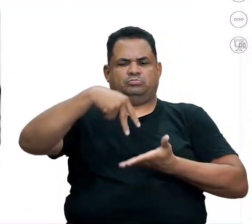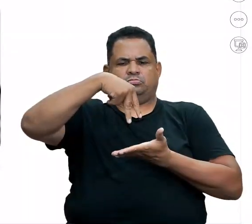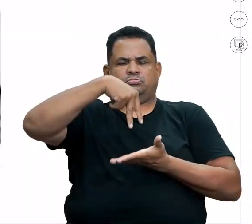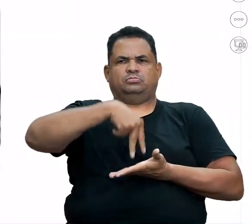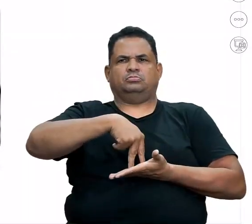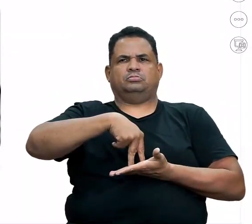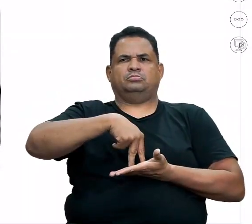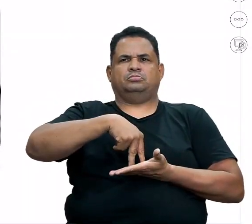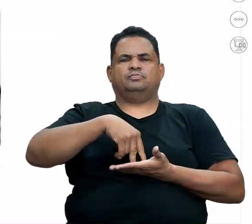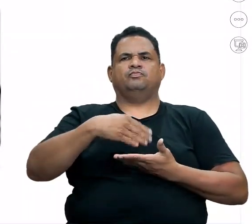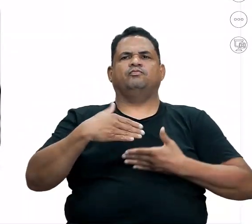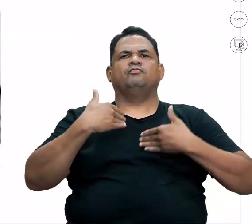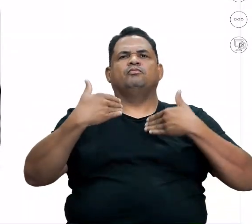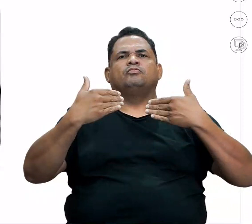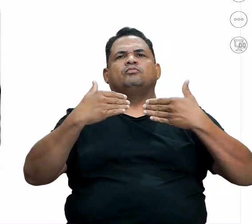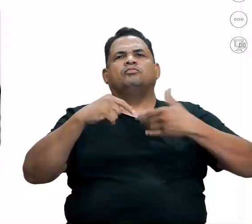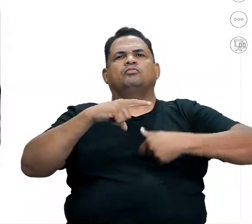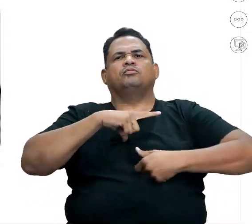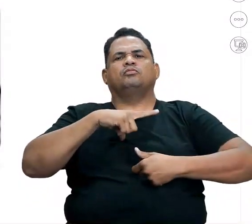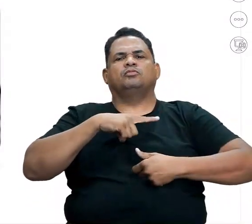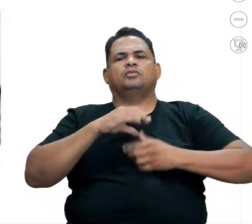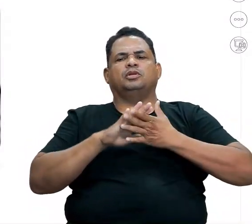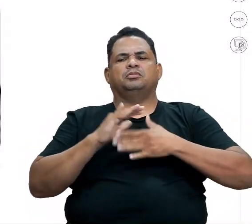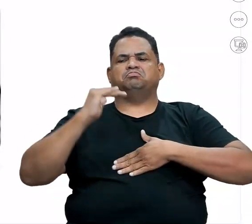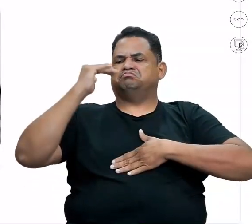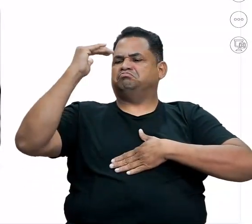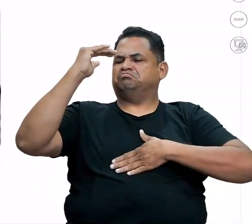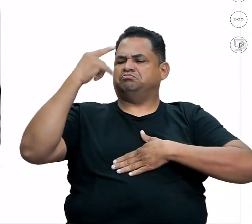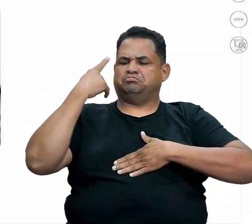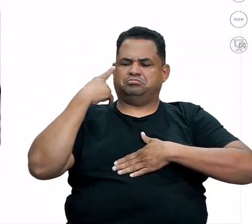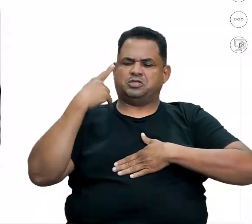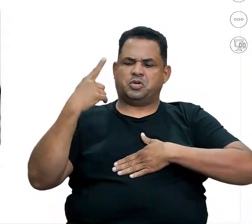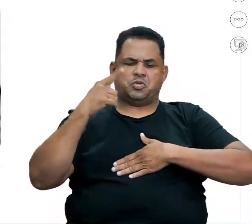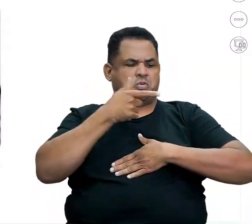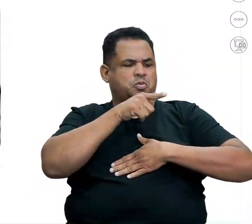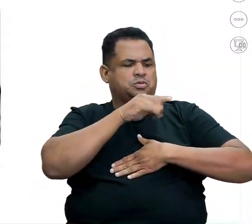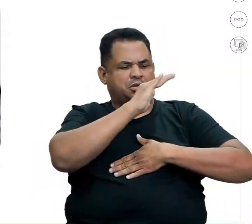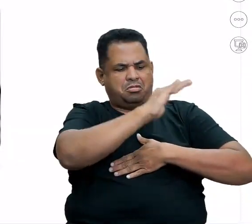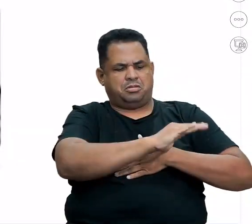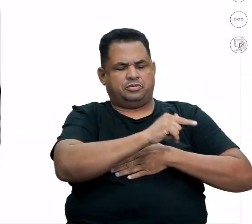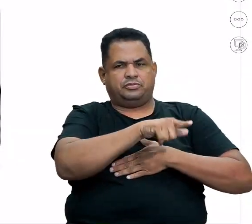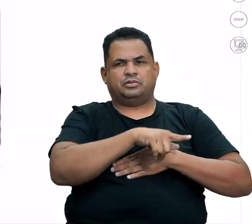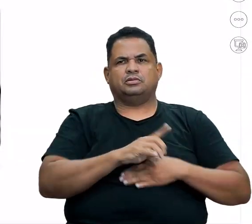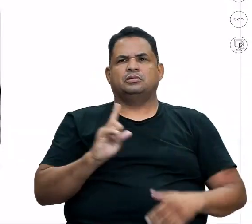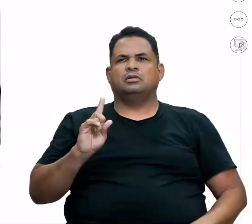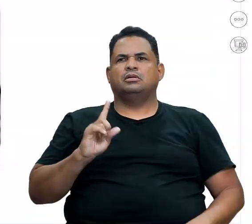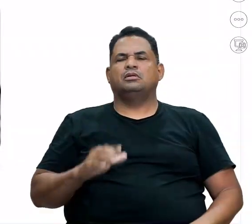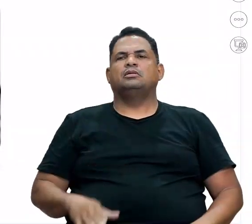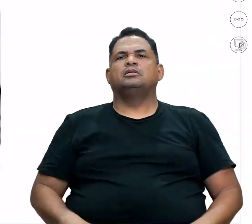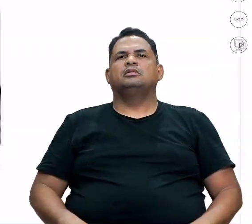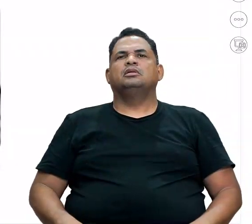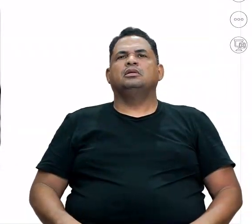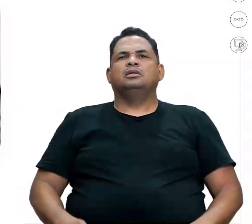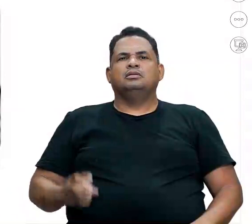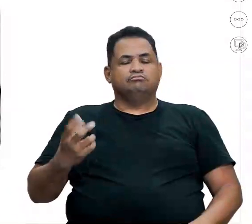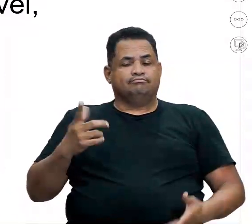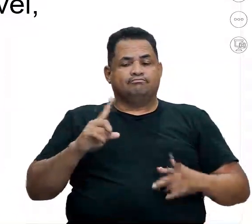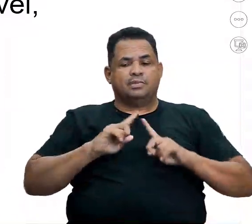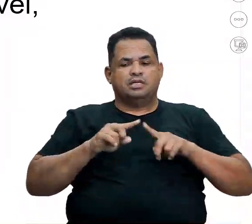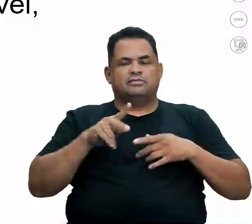que toma aí o seu universo cultural como superior e mais correto do que os demais. Se tratando de cultura, isso não existe, né,